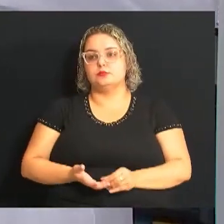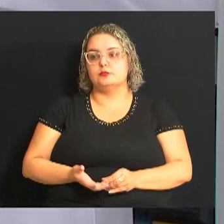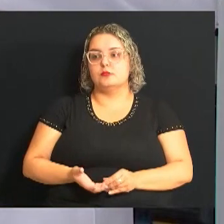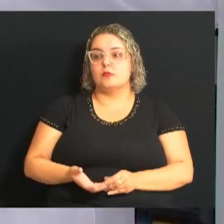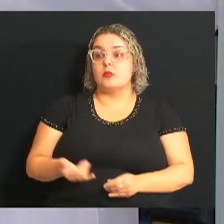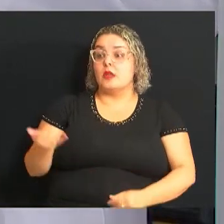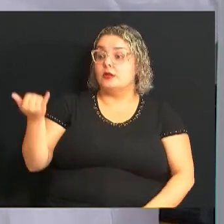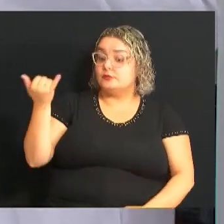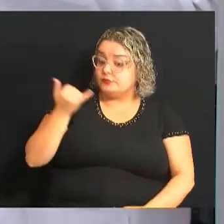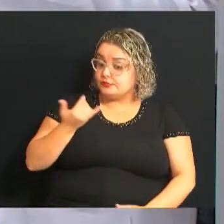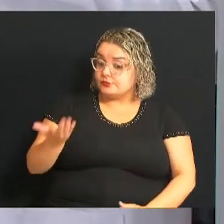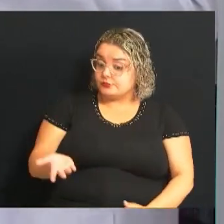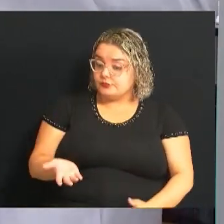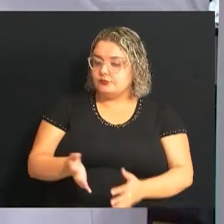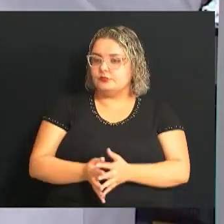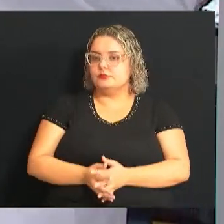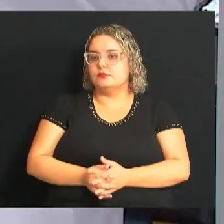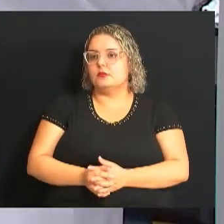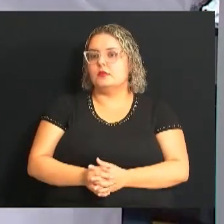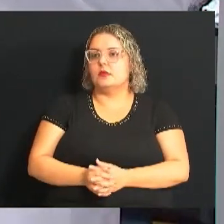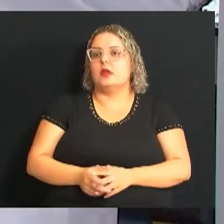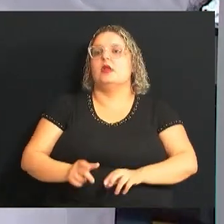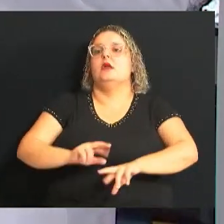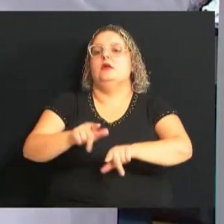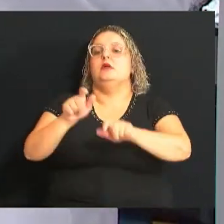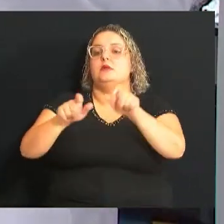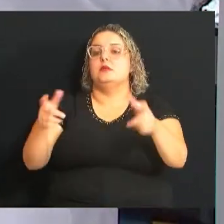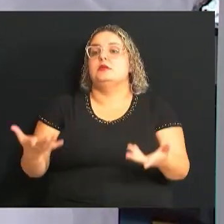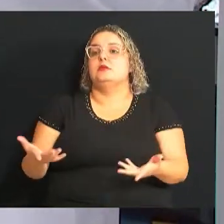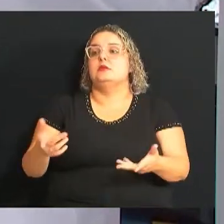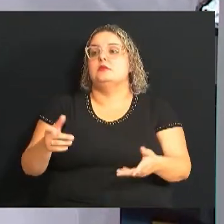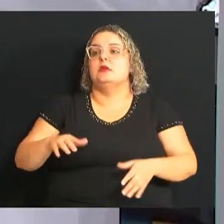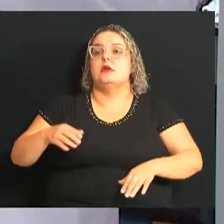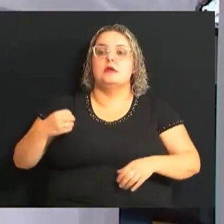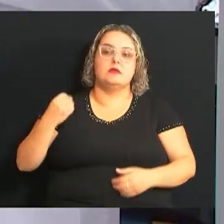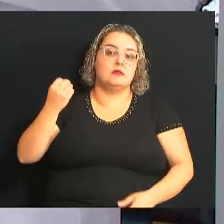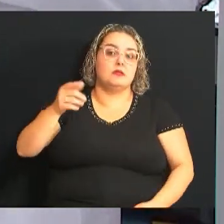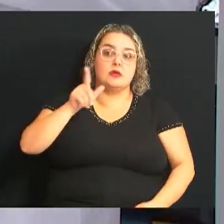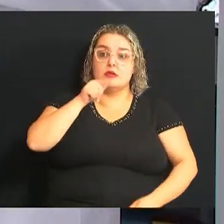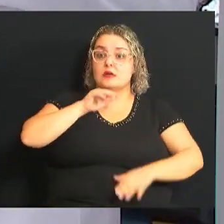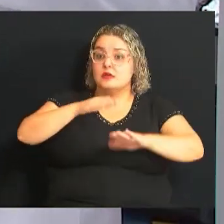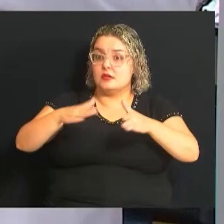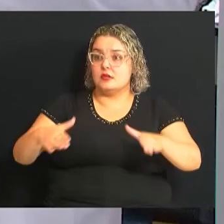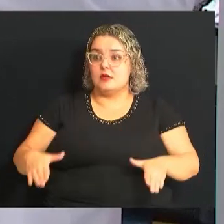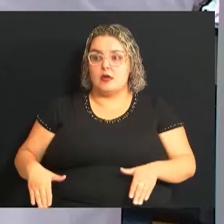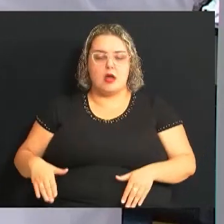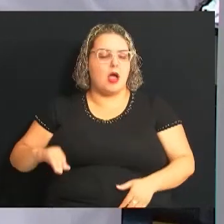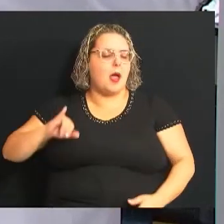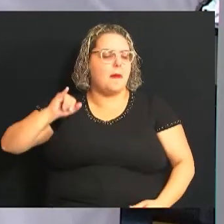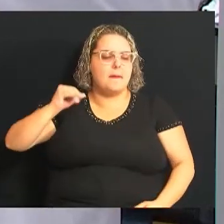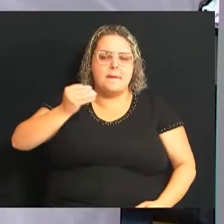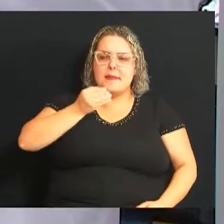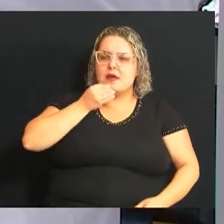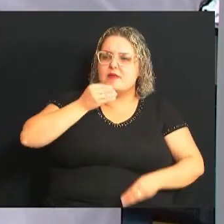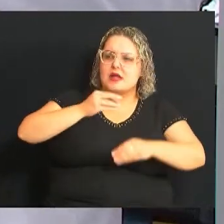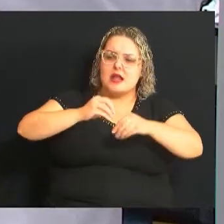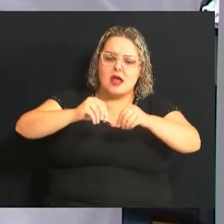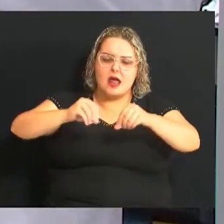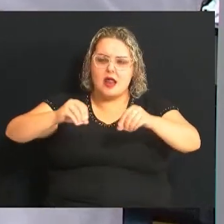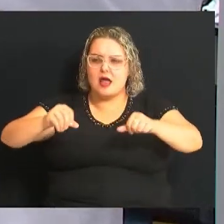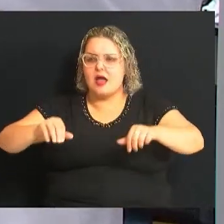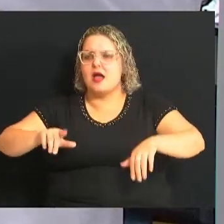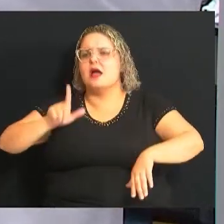assim sobre... muita gente vai para o litoral nesse período, né? Cachorro aproveita, corre na areia, entra